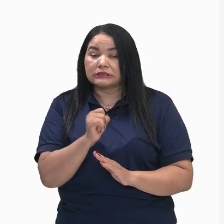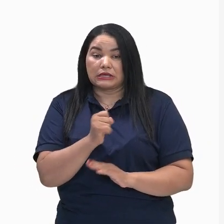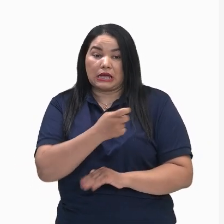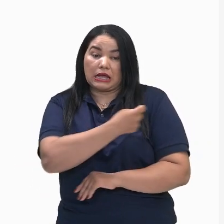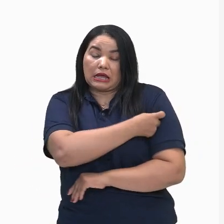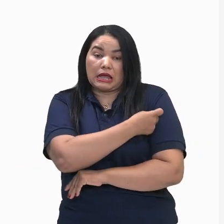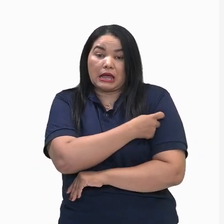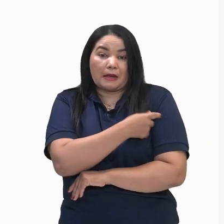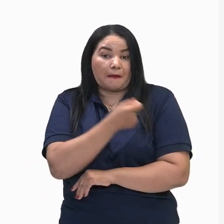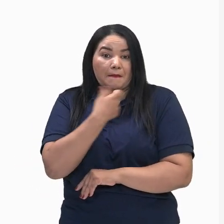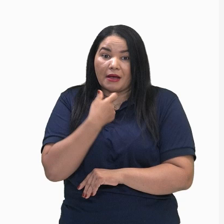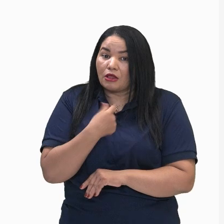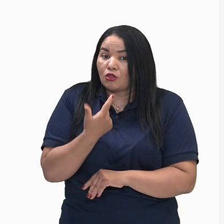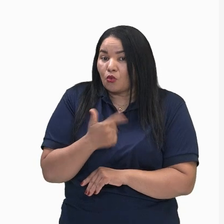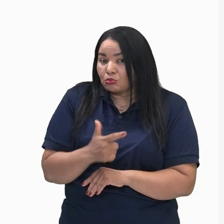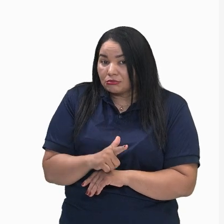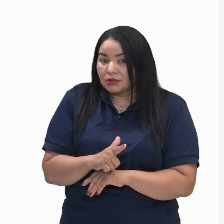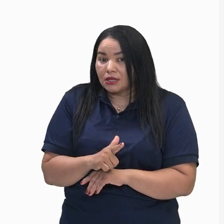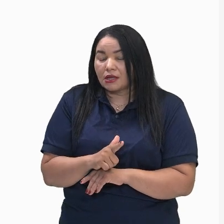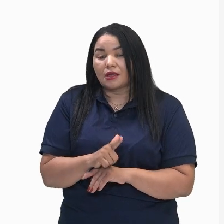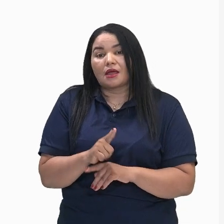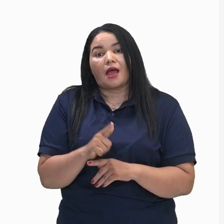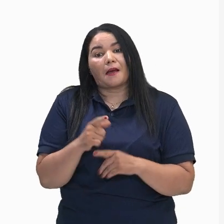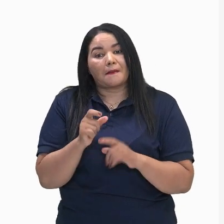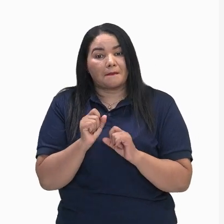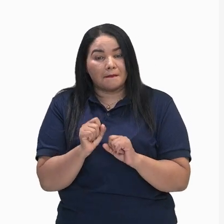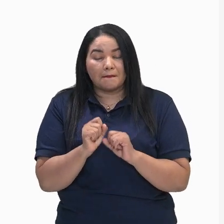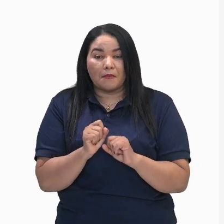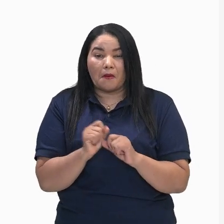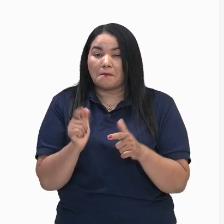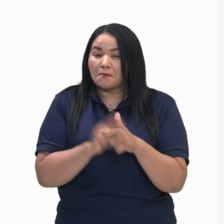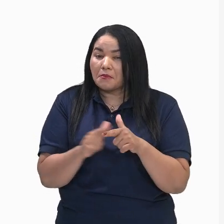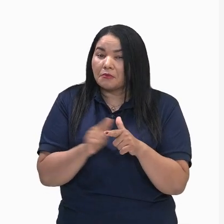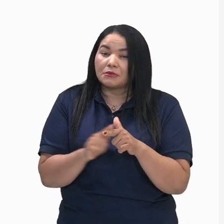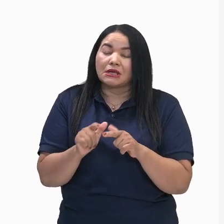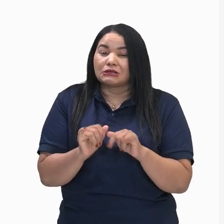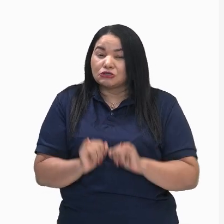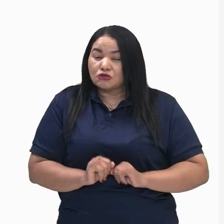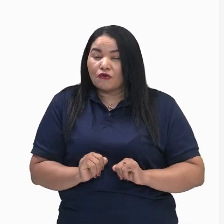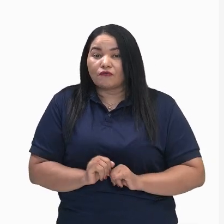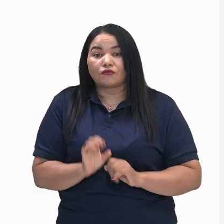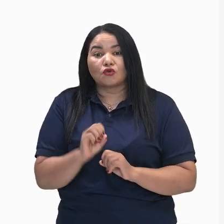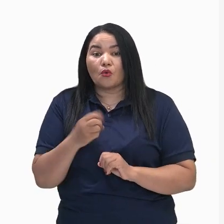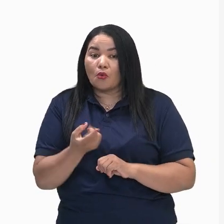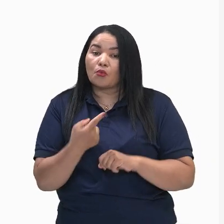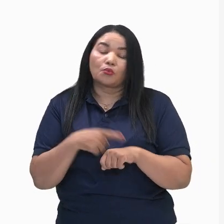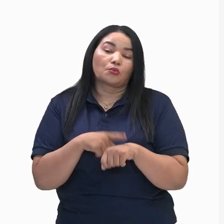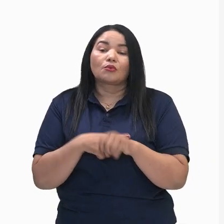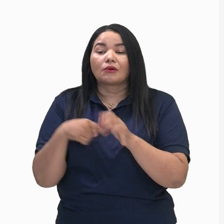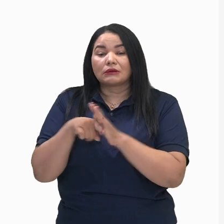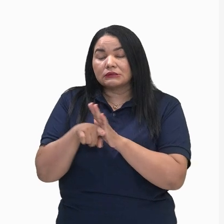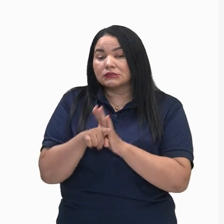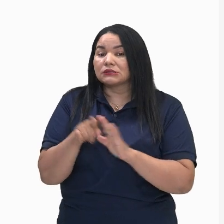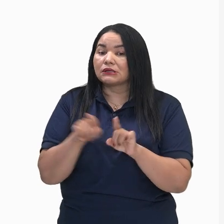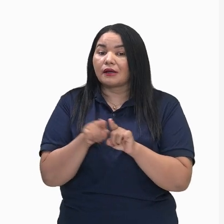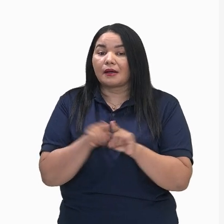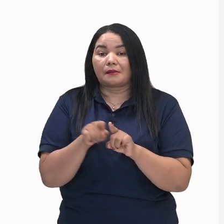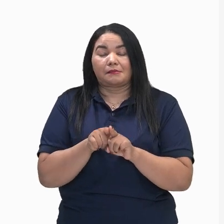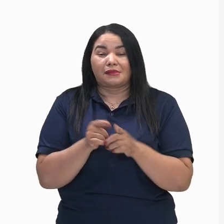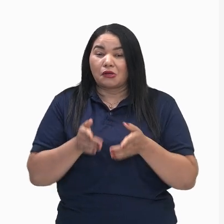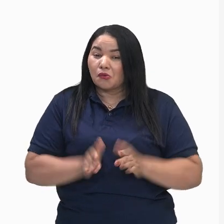analgesia, na violência sexual sofrida, em atendimento pré-natal ou em clínicas de reprodução